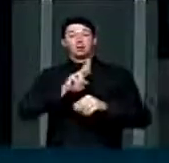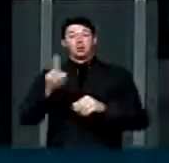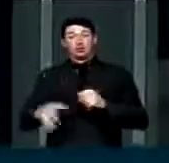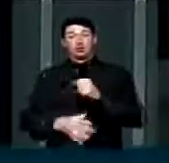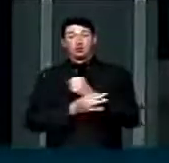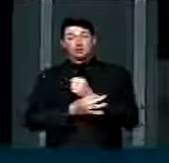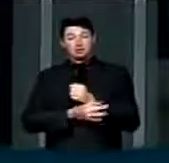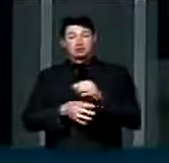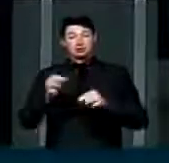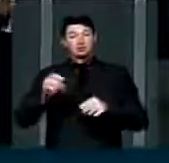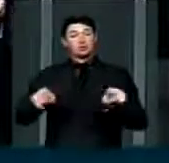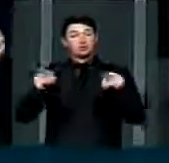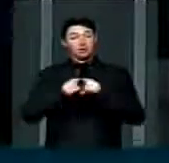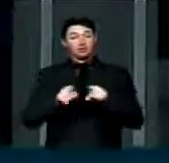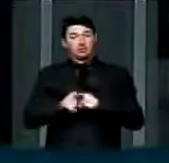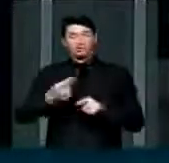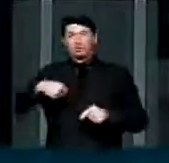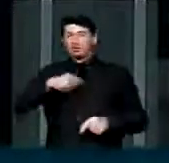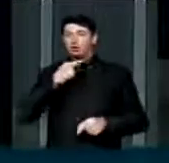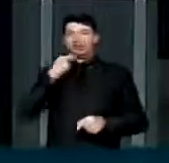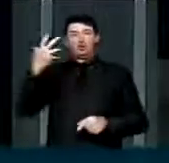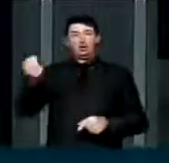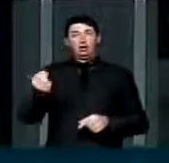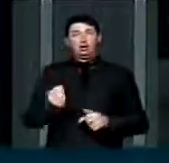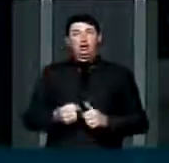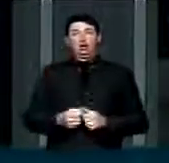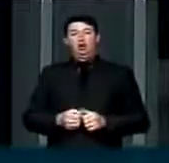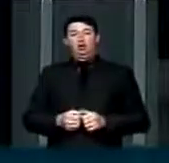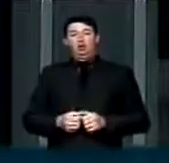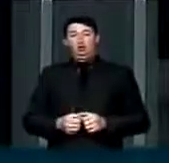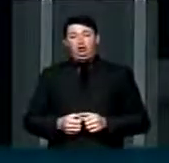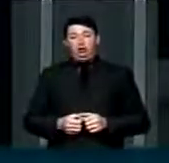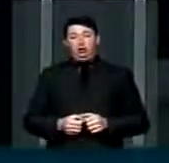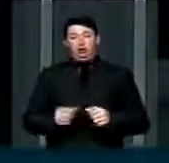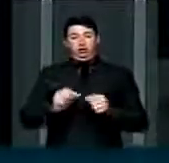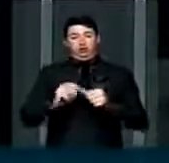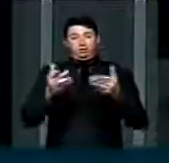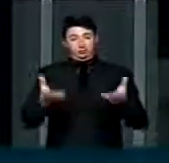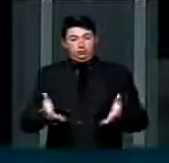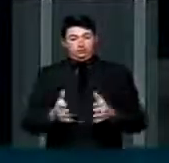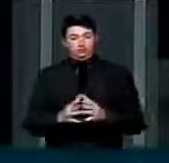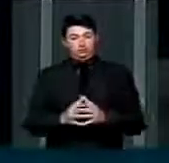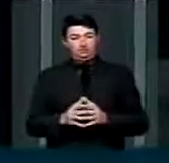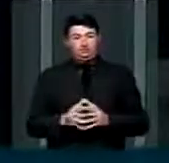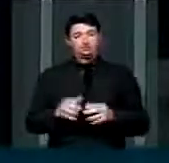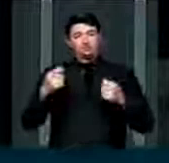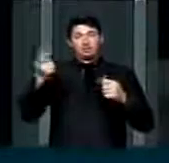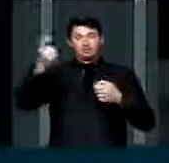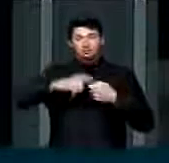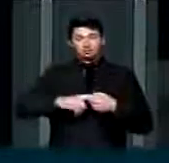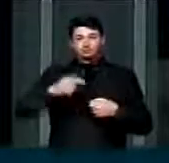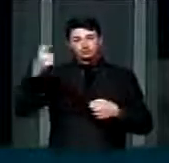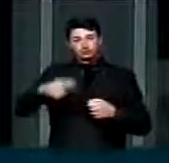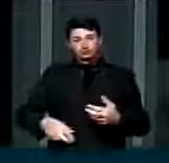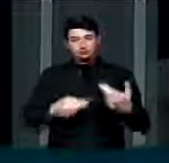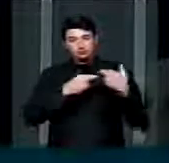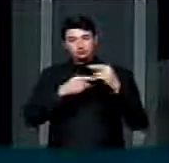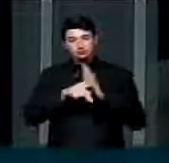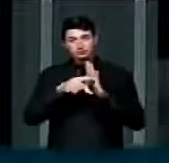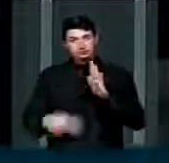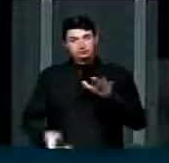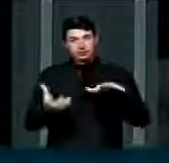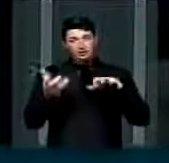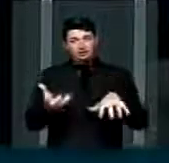segurança jurídica, também nós não podemos permitir que seja feito dessa forma. Tem que ser restabelecida a competência do